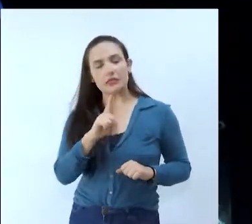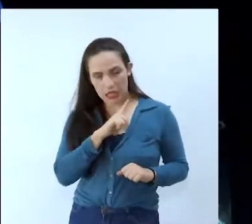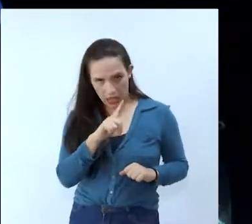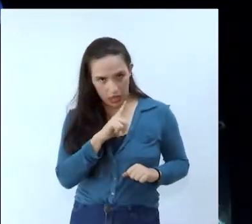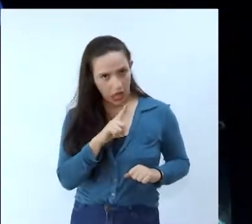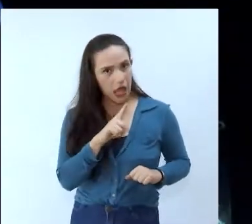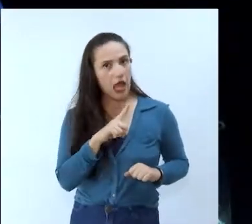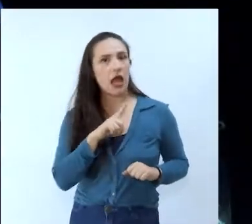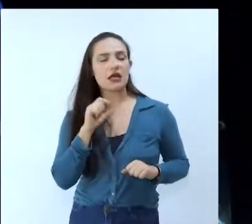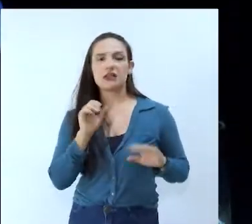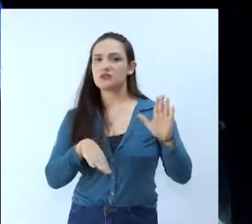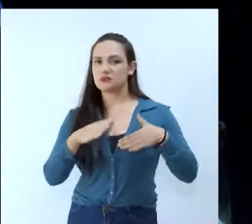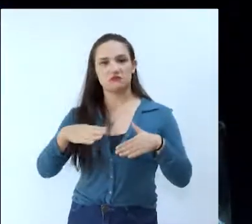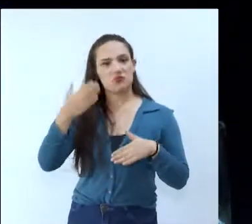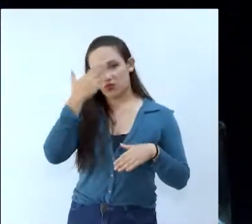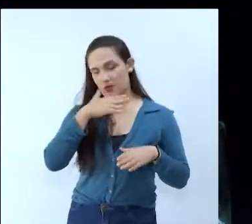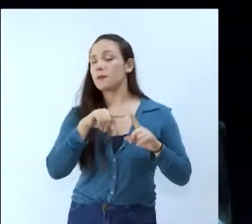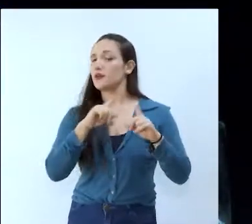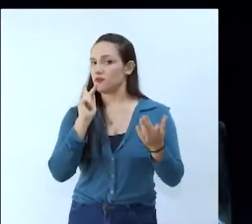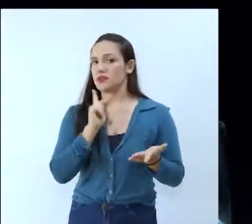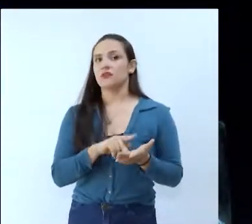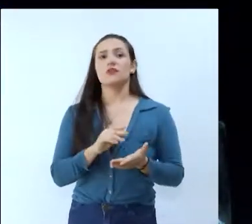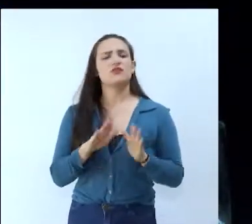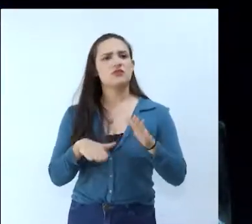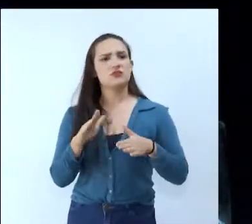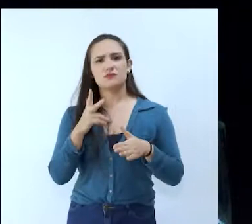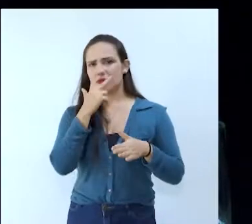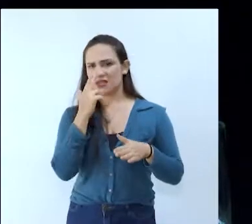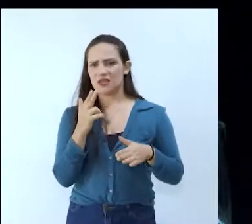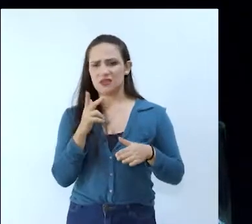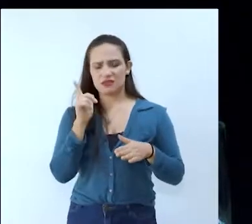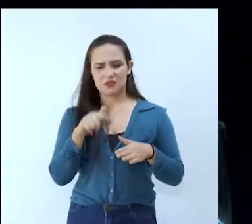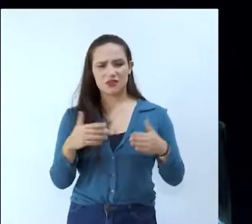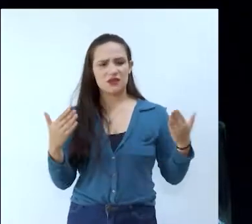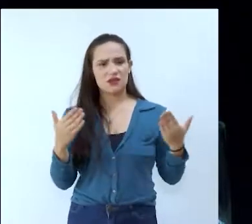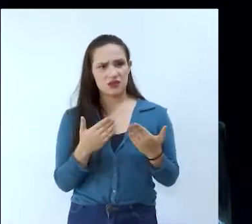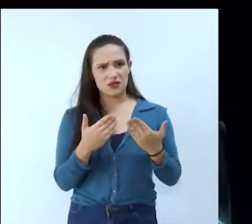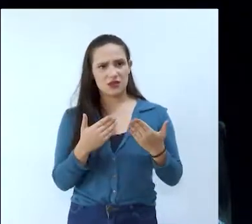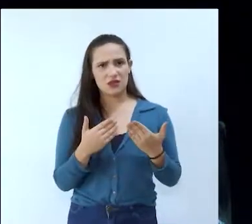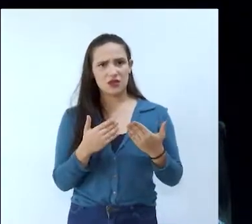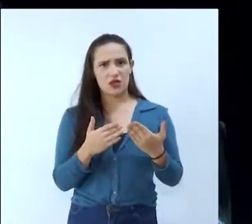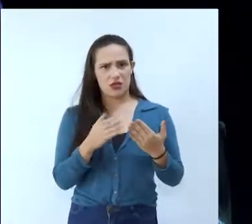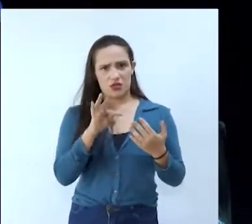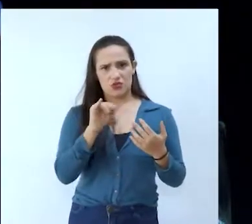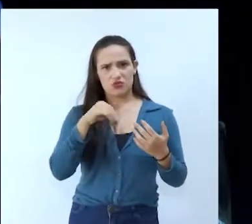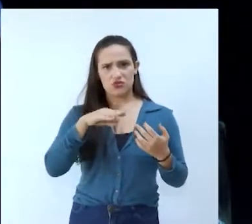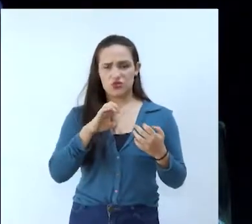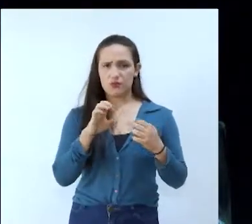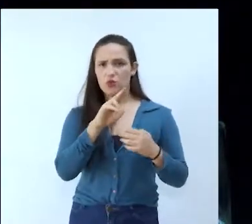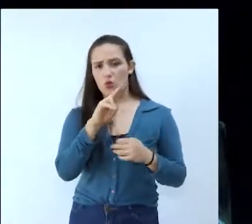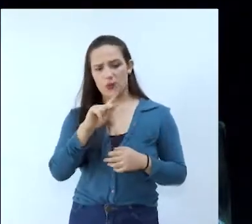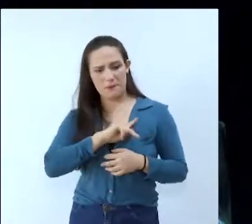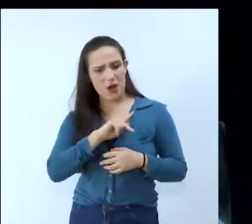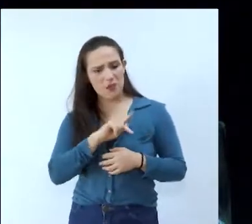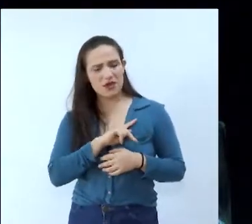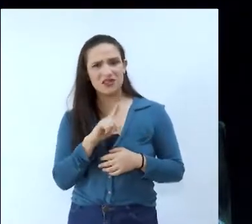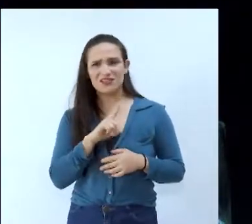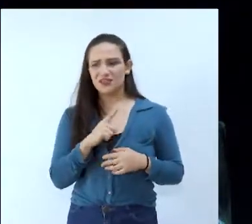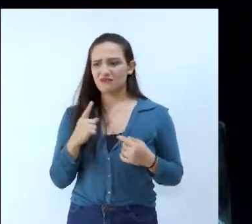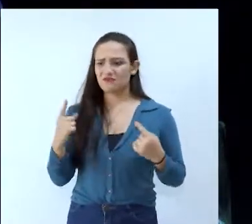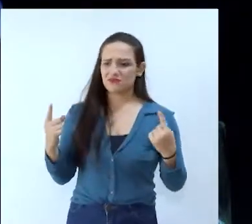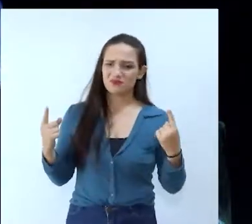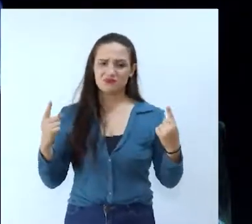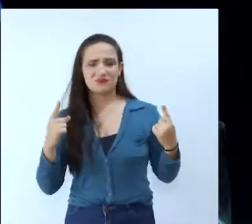está bem, é desestabilizado. Estou vendo agora o próprio Palmeiras, né? Sim. O Dudu, que estava jogando fora, ganha acho que 2 milhões por